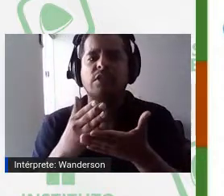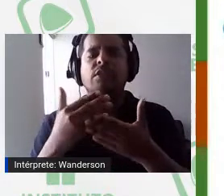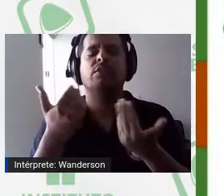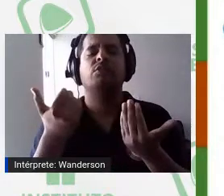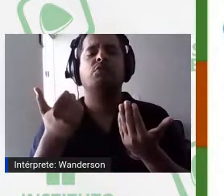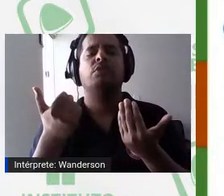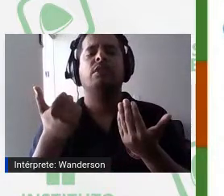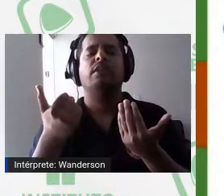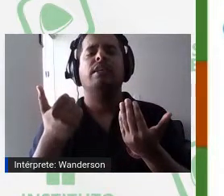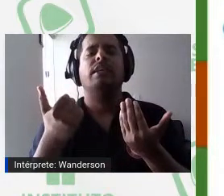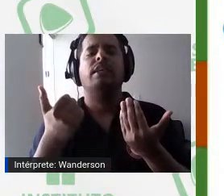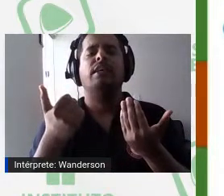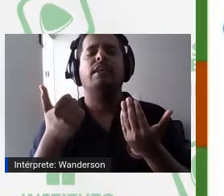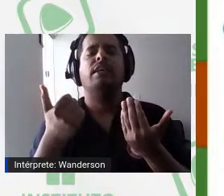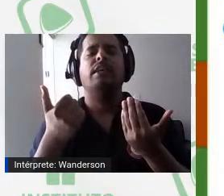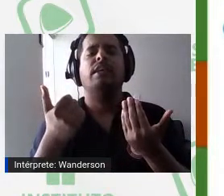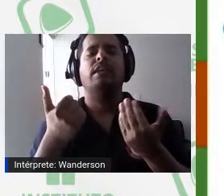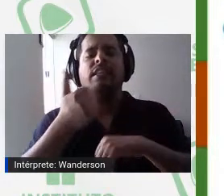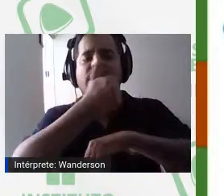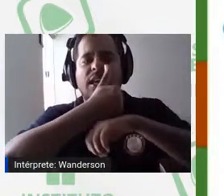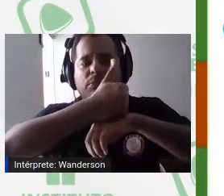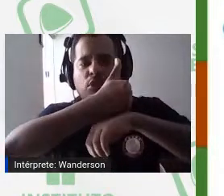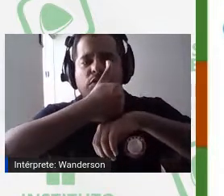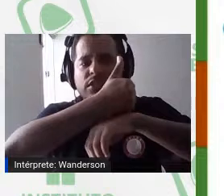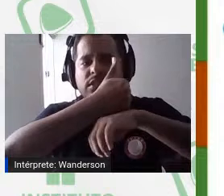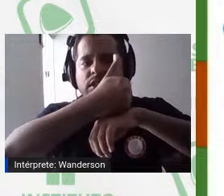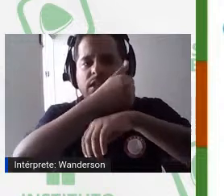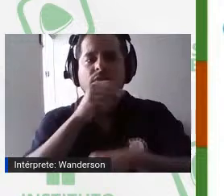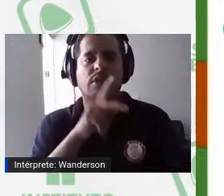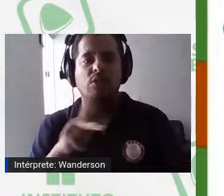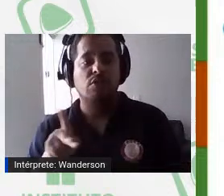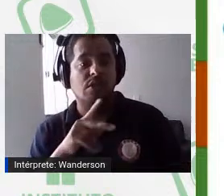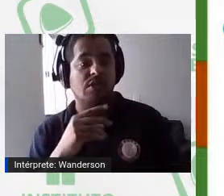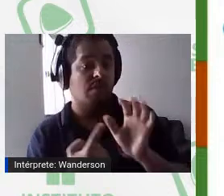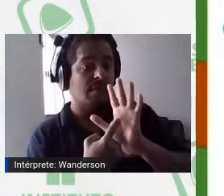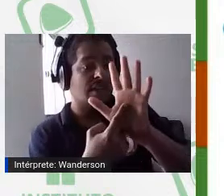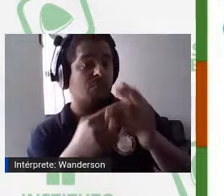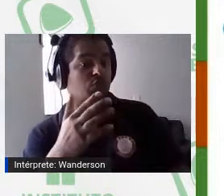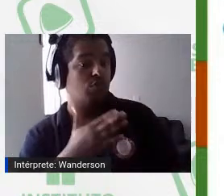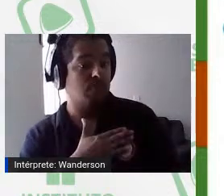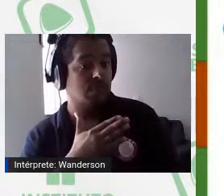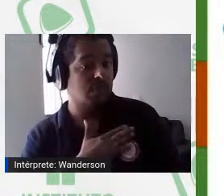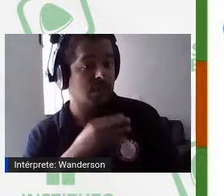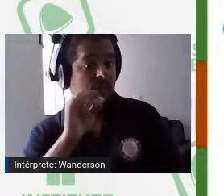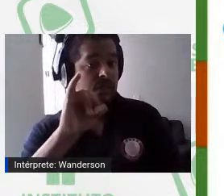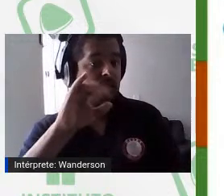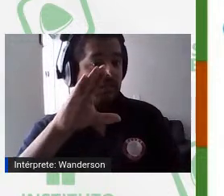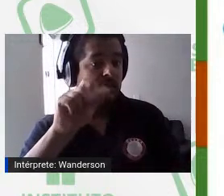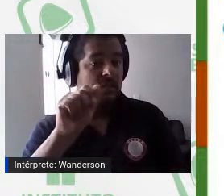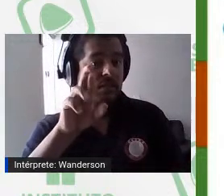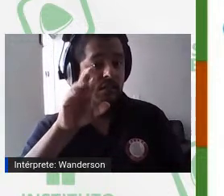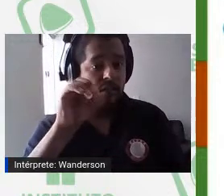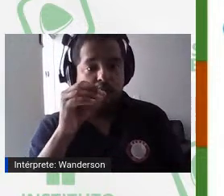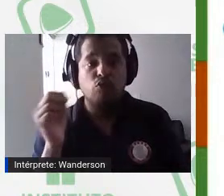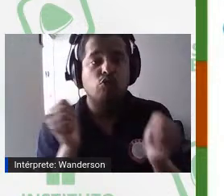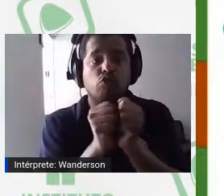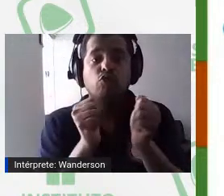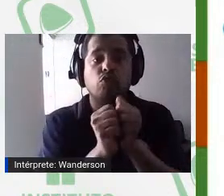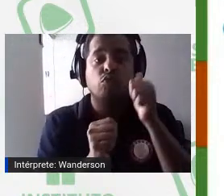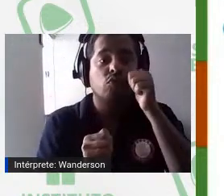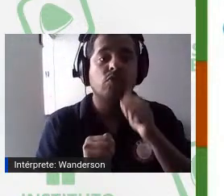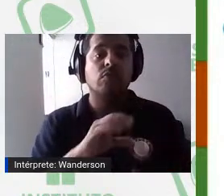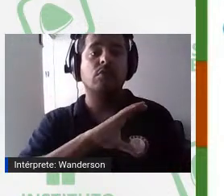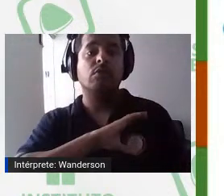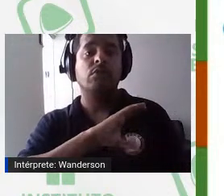docência, onde será apresentado por mim, Ícaro Benevides Simões, juntamente com a colega Bárbara Regina de Souza,